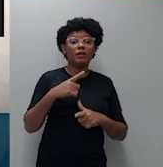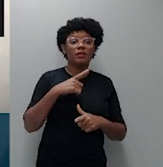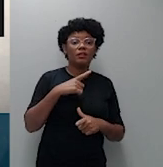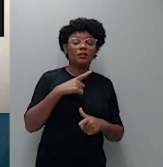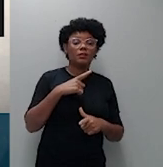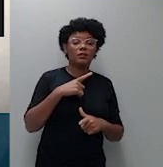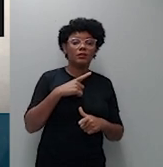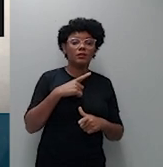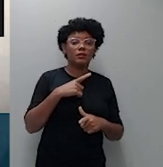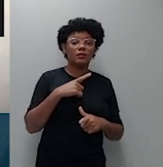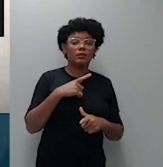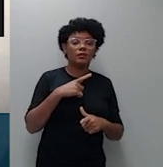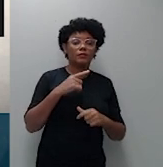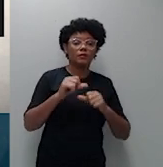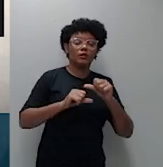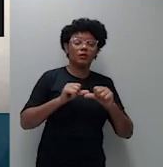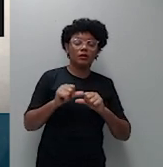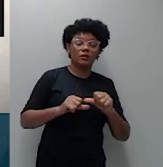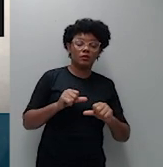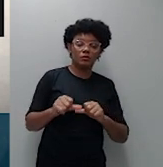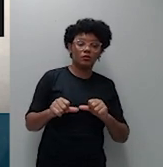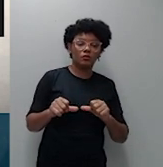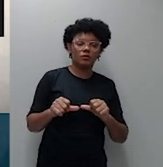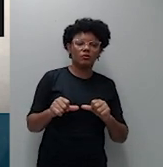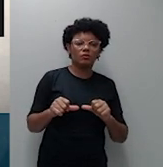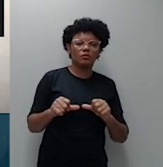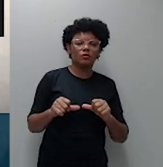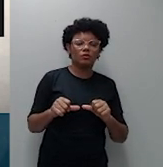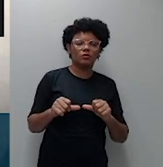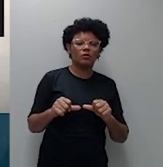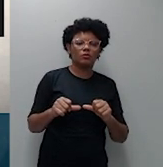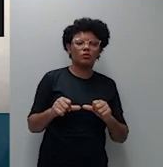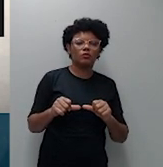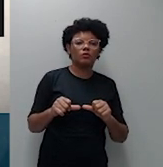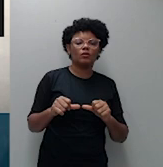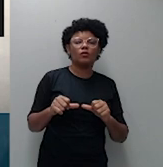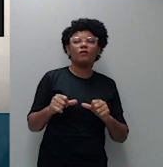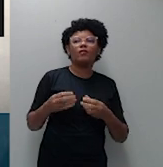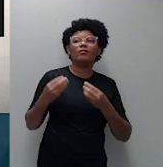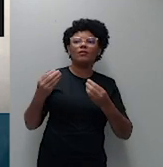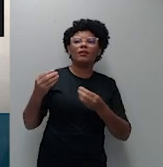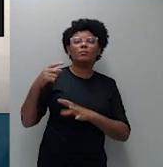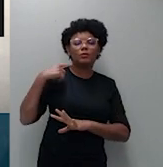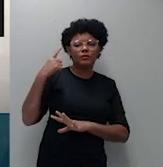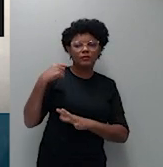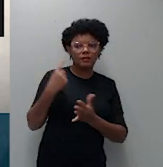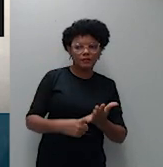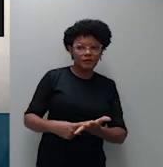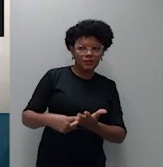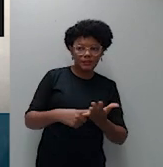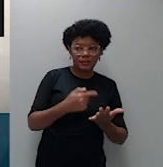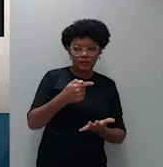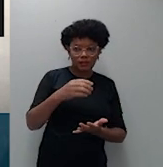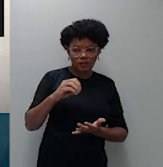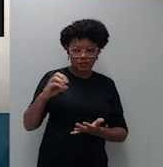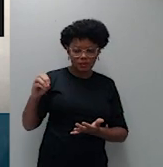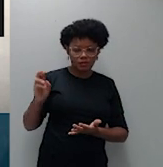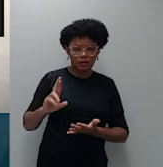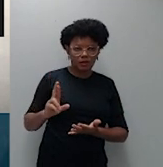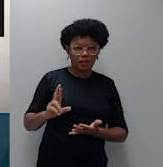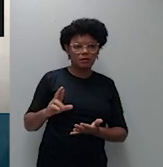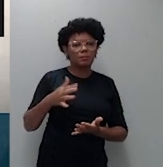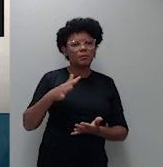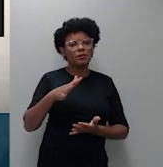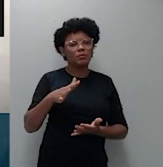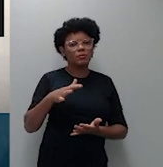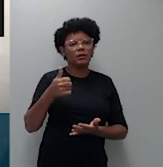alterado o aplicativo Santos fixados em r$ 700 para aproximadamente r$